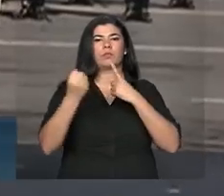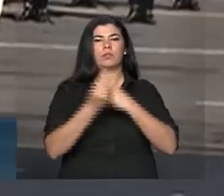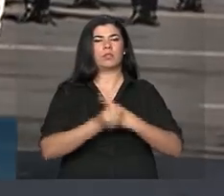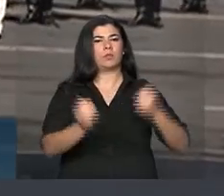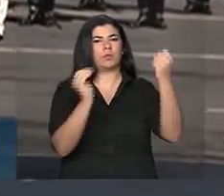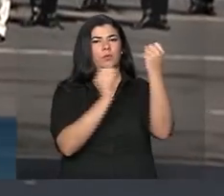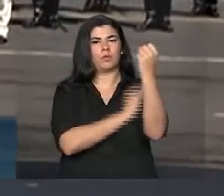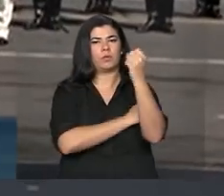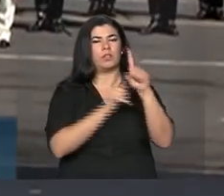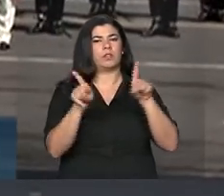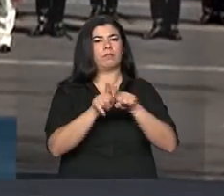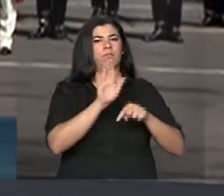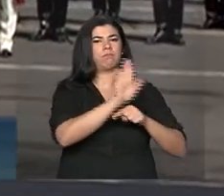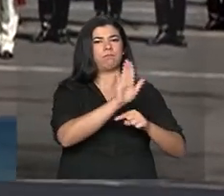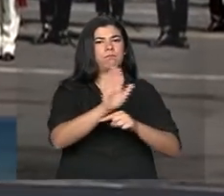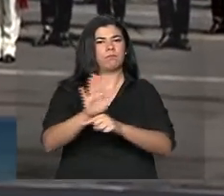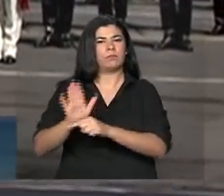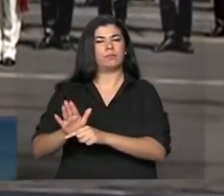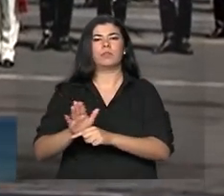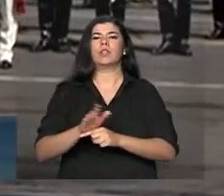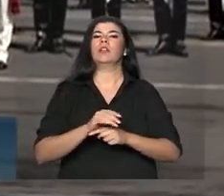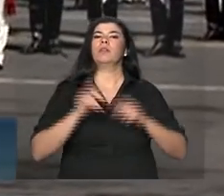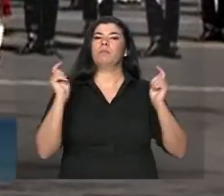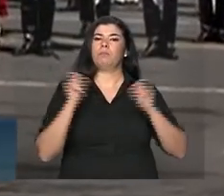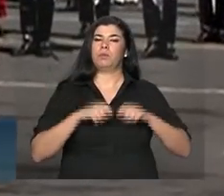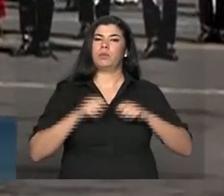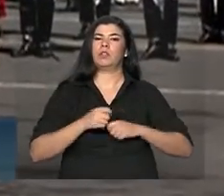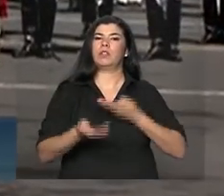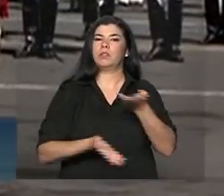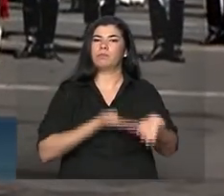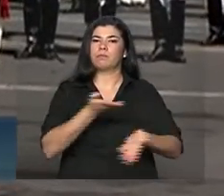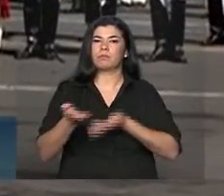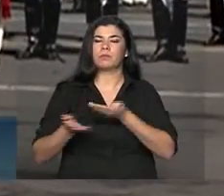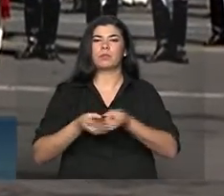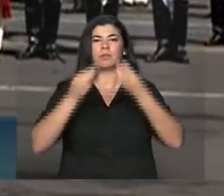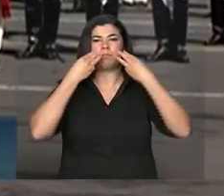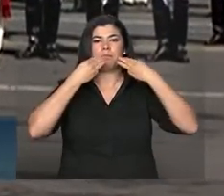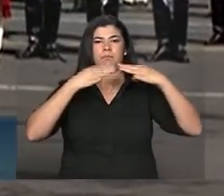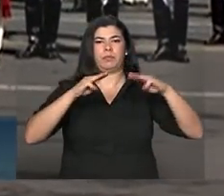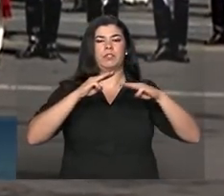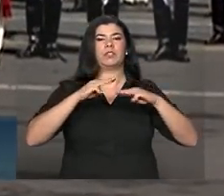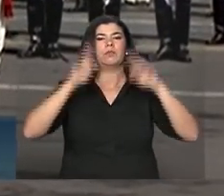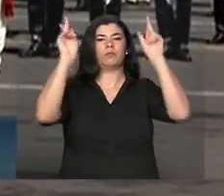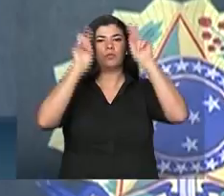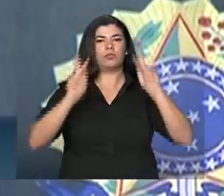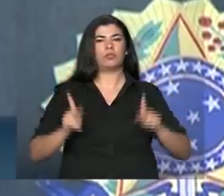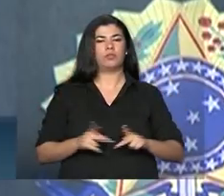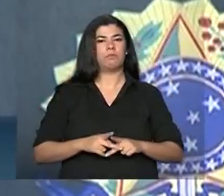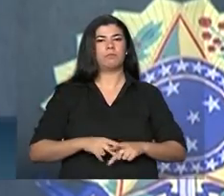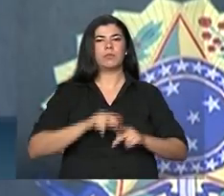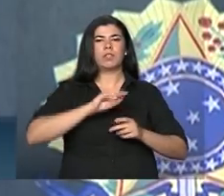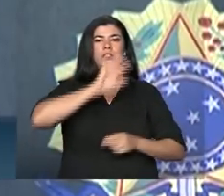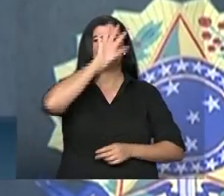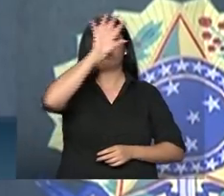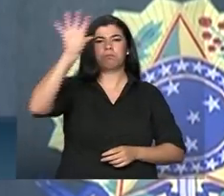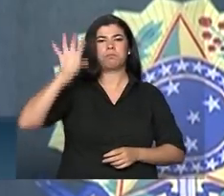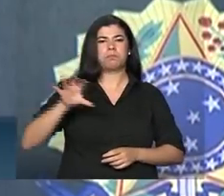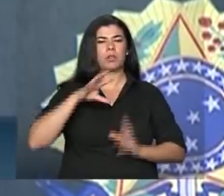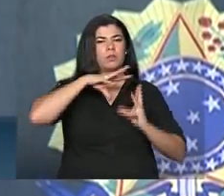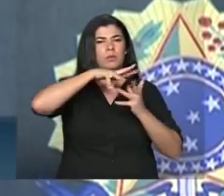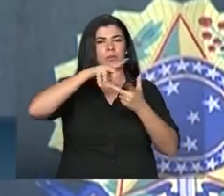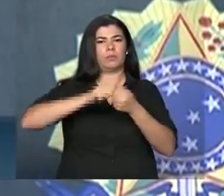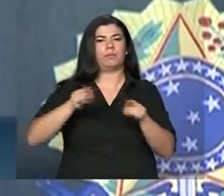mão amiga e capaz de contribuir para missões de paz nos quatro cantos do mundo, o